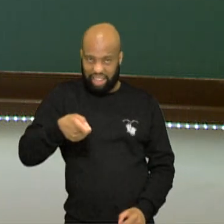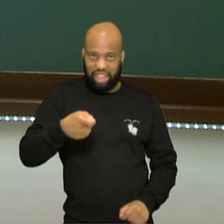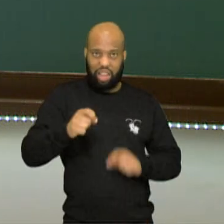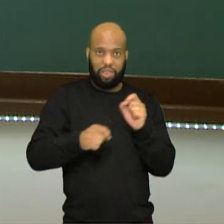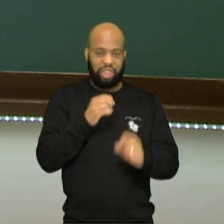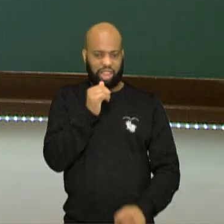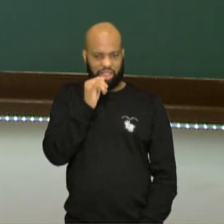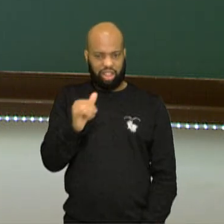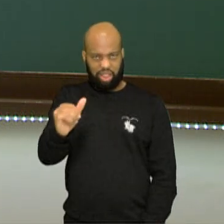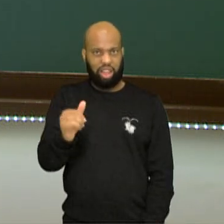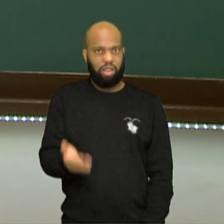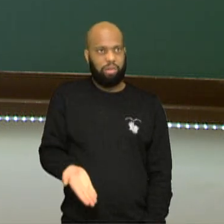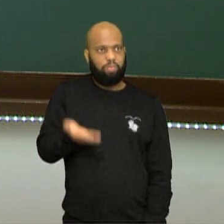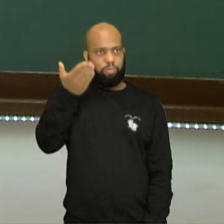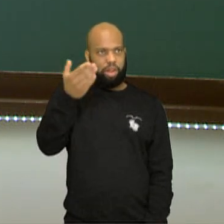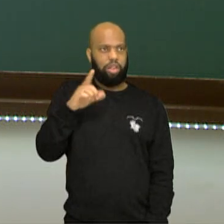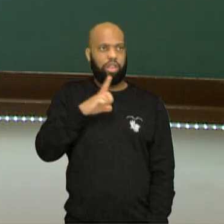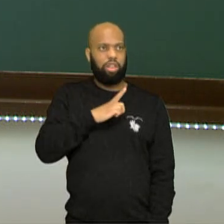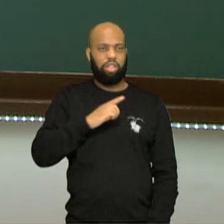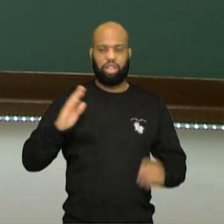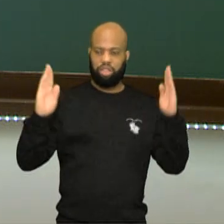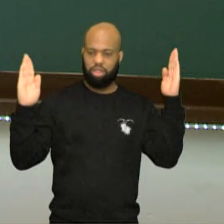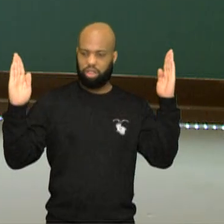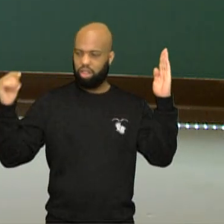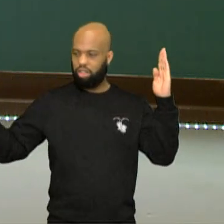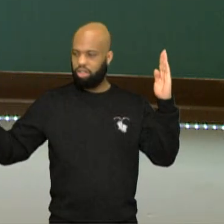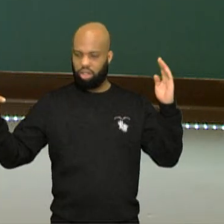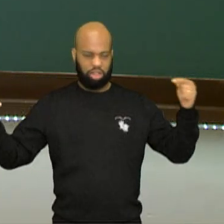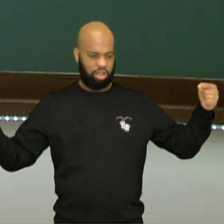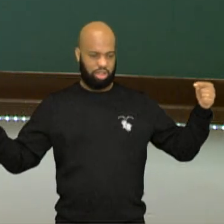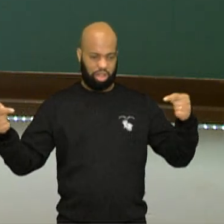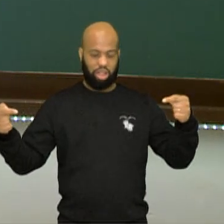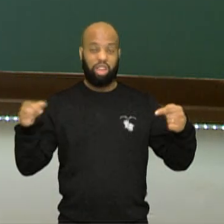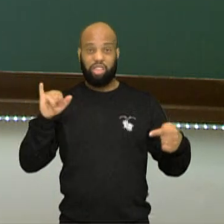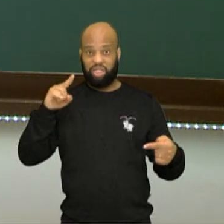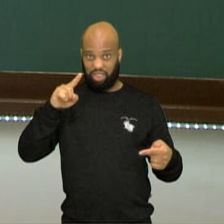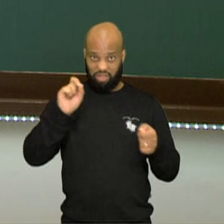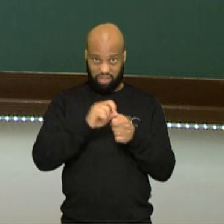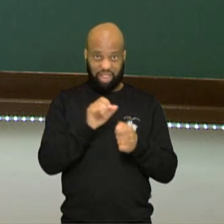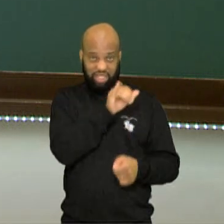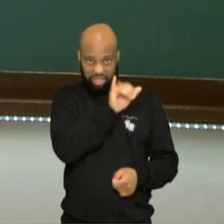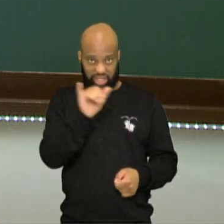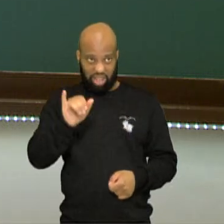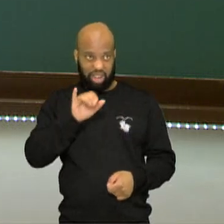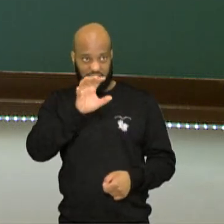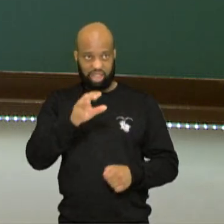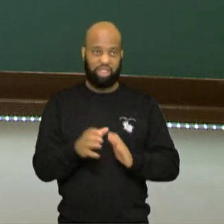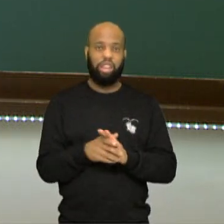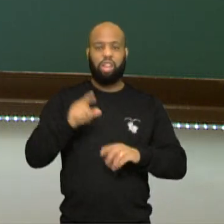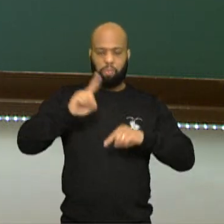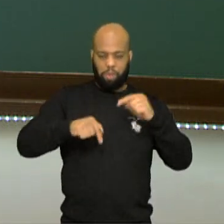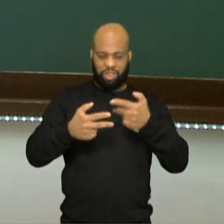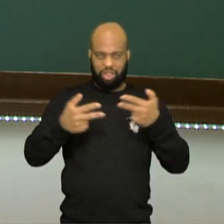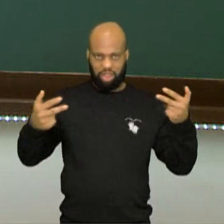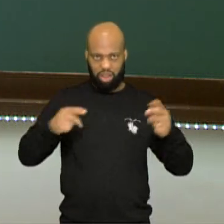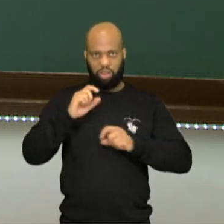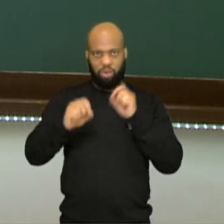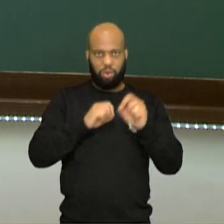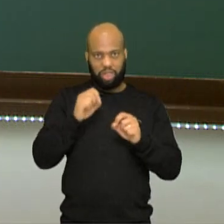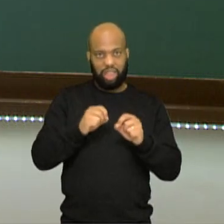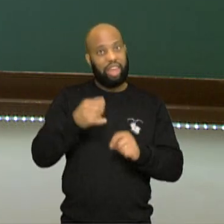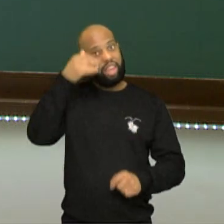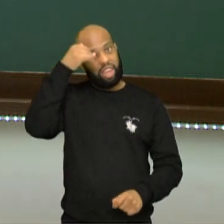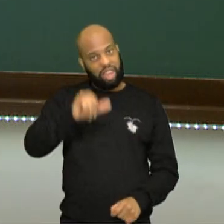suficientemente alta aqui entre os pontos desse condutor, né, desse material, no caso o material isolante,